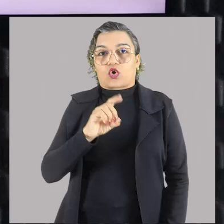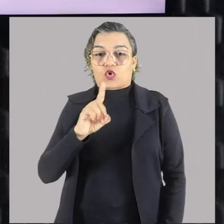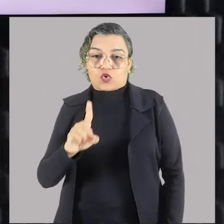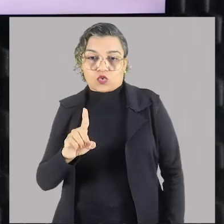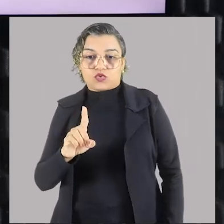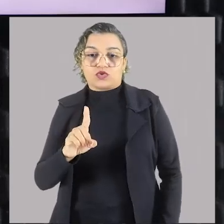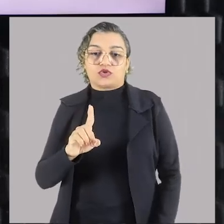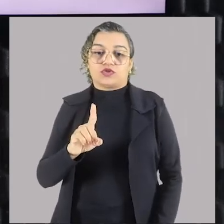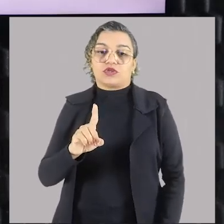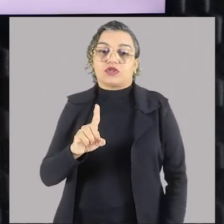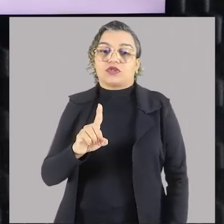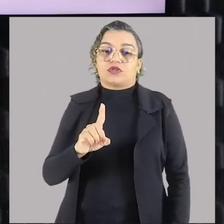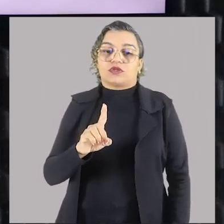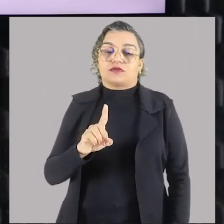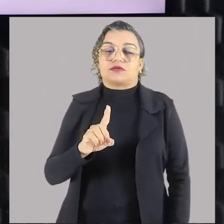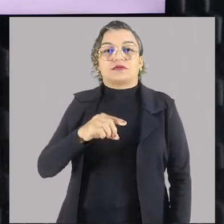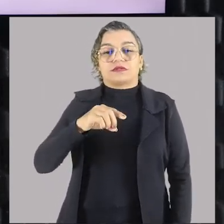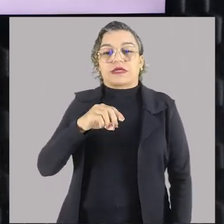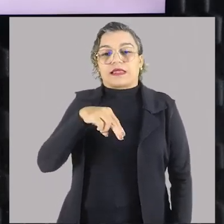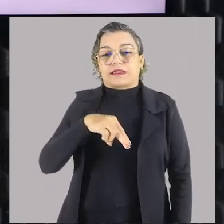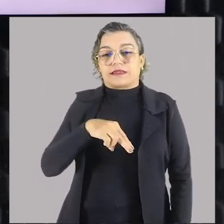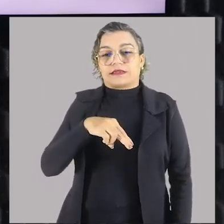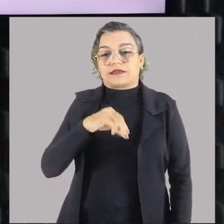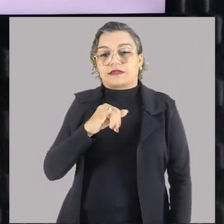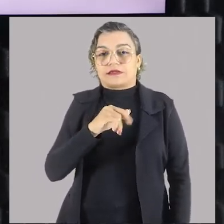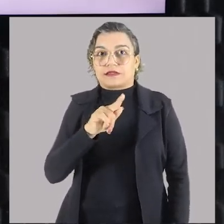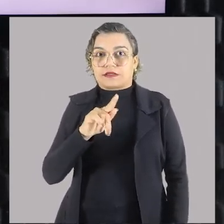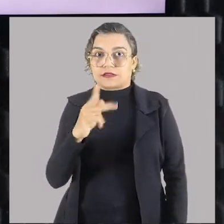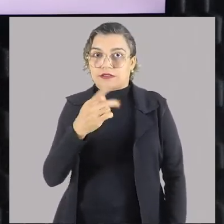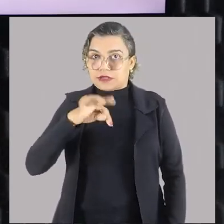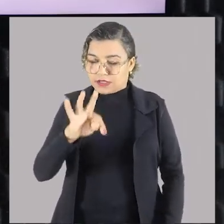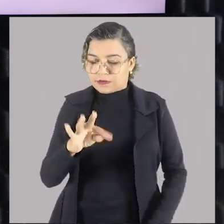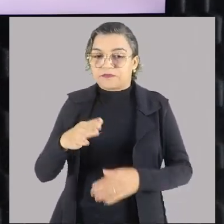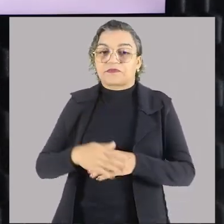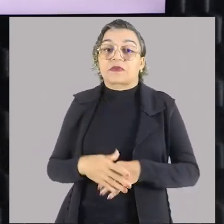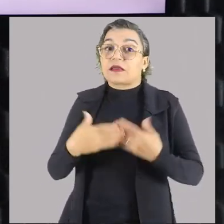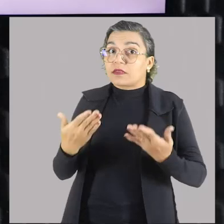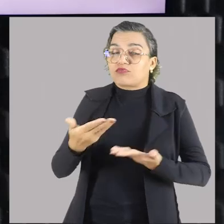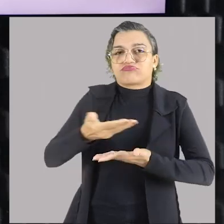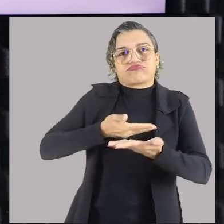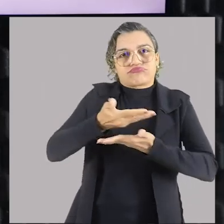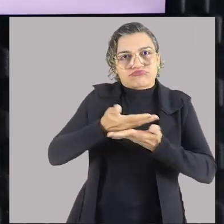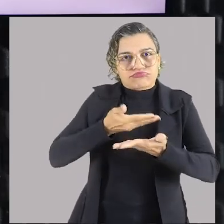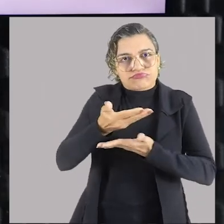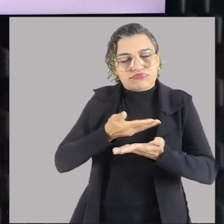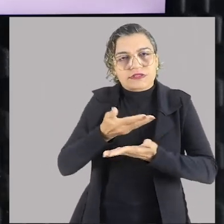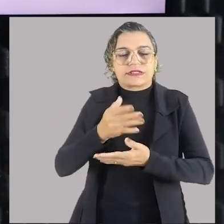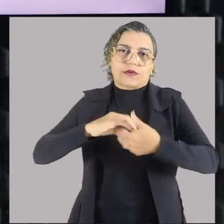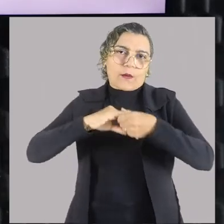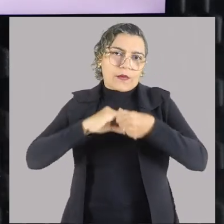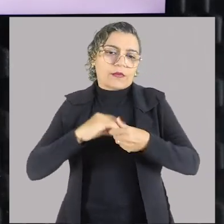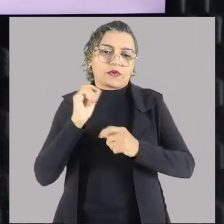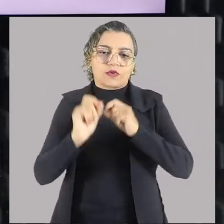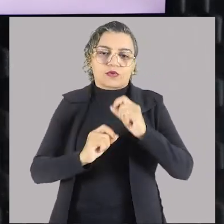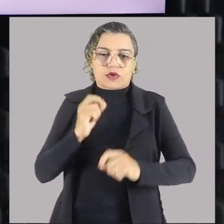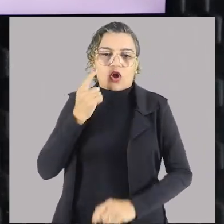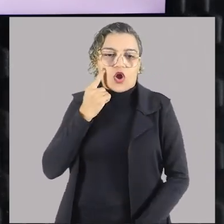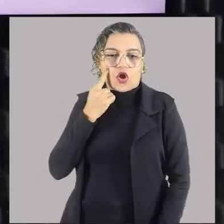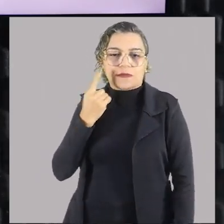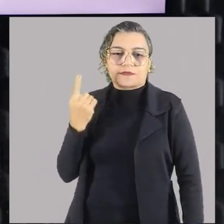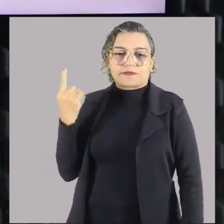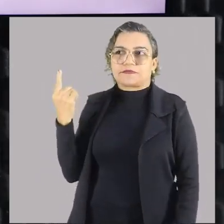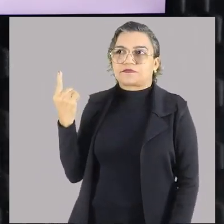bom? E cumprimentos de interação social, de chegada, você pode usar hi, que é